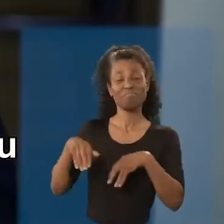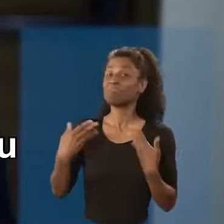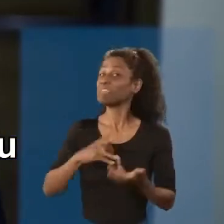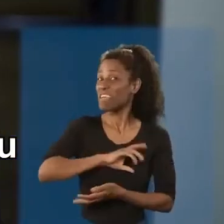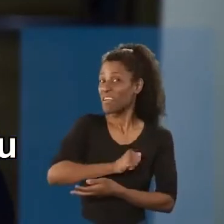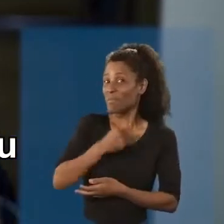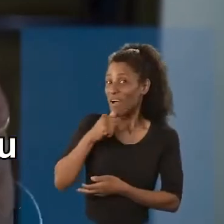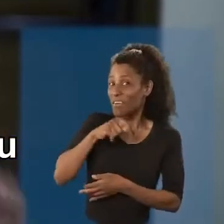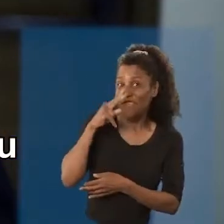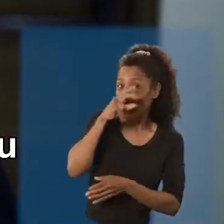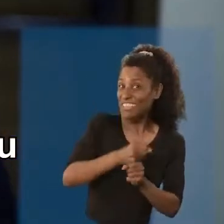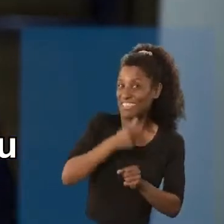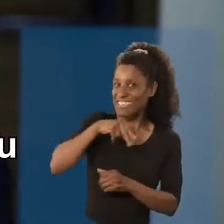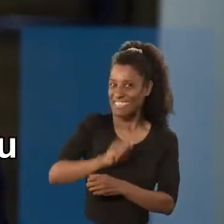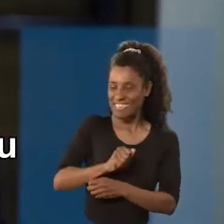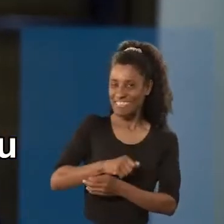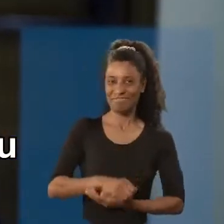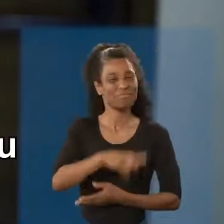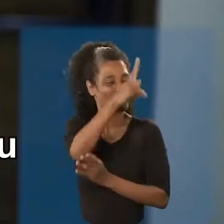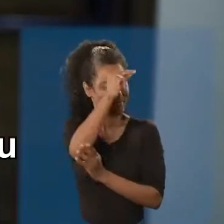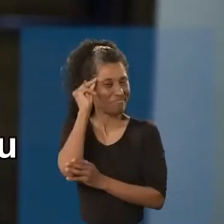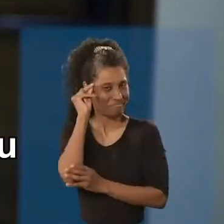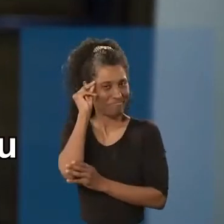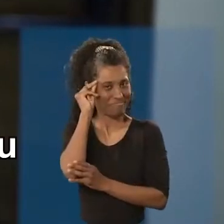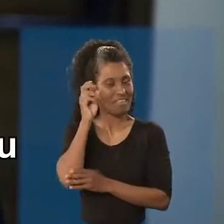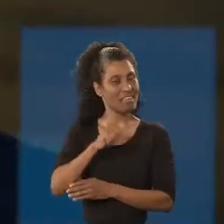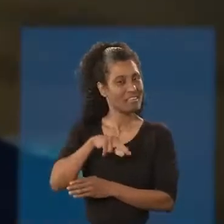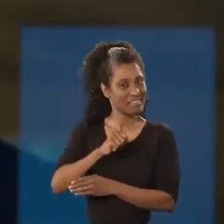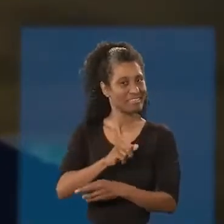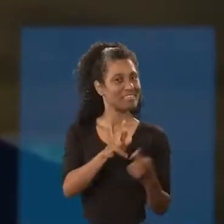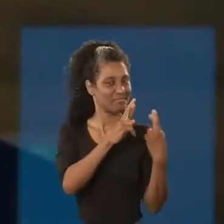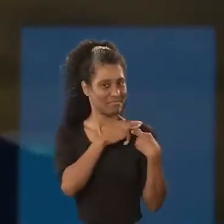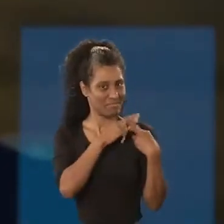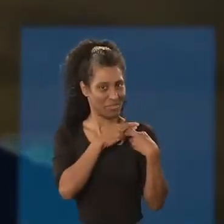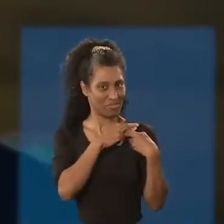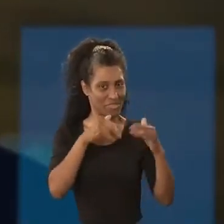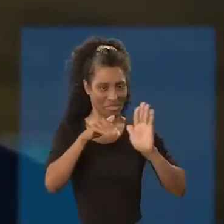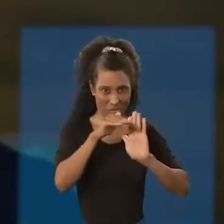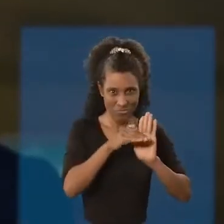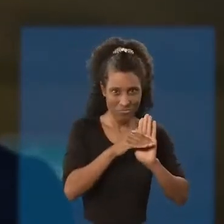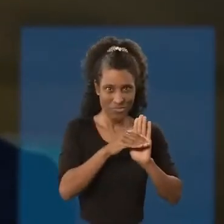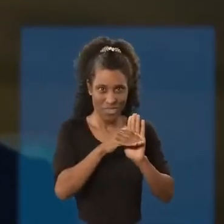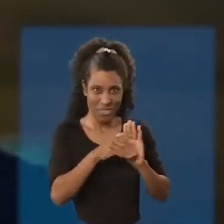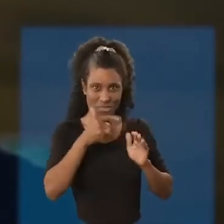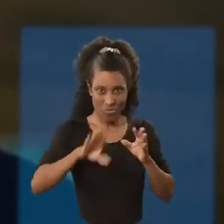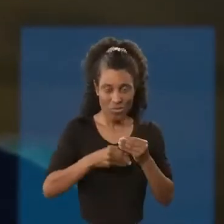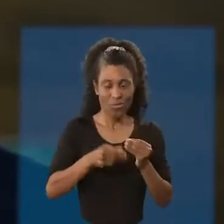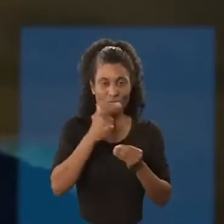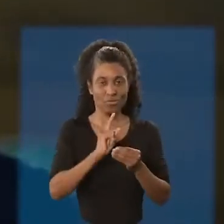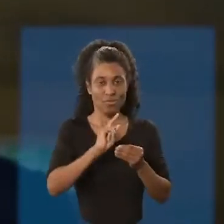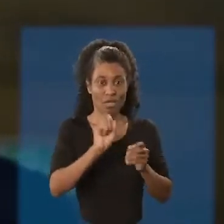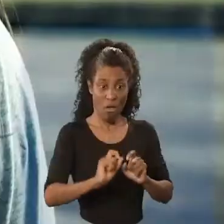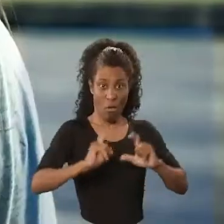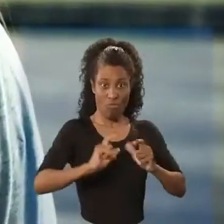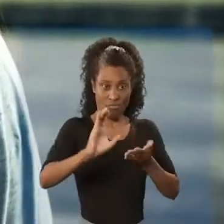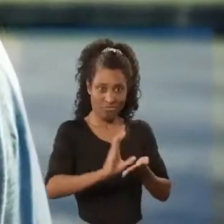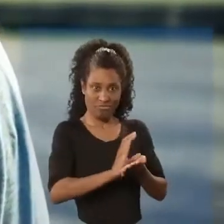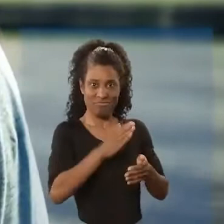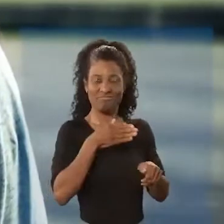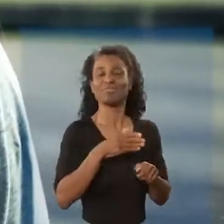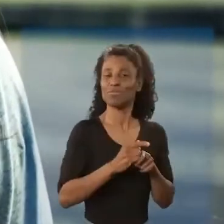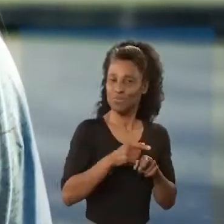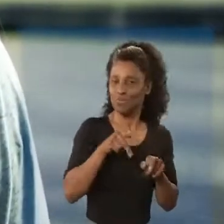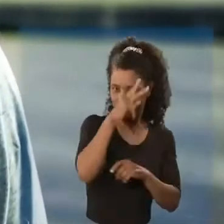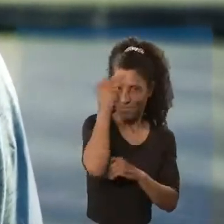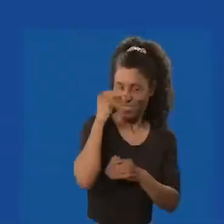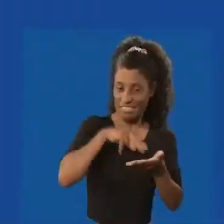que aumentou o fundo de participação dos municípios. Isso significa mais recursos para os cidadãos. Quem ama o